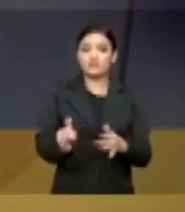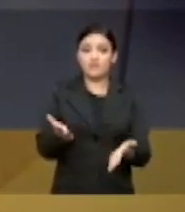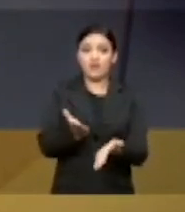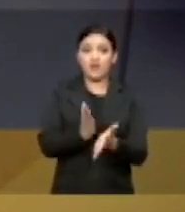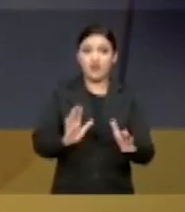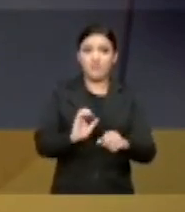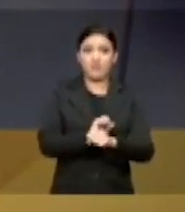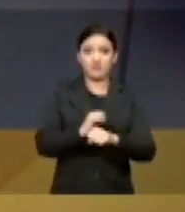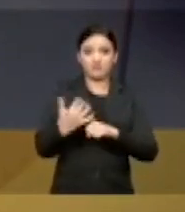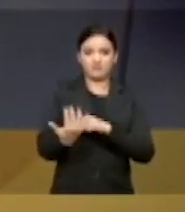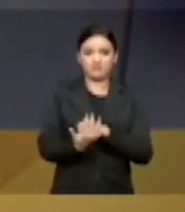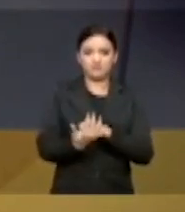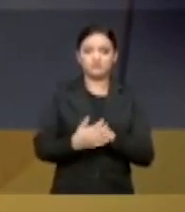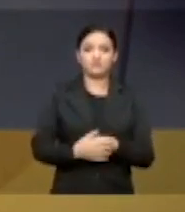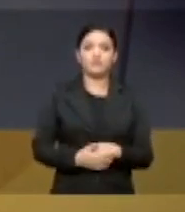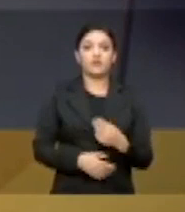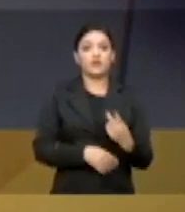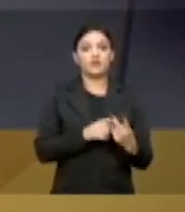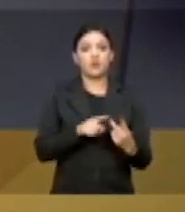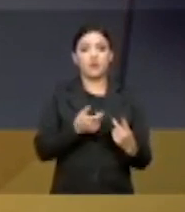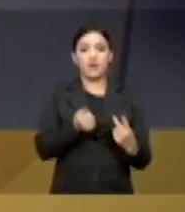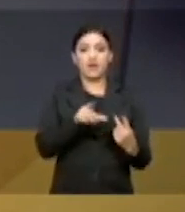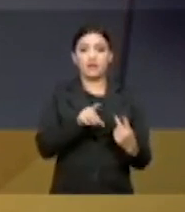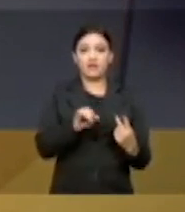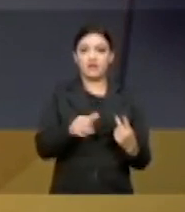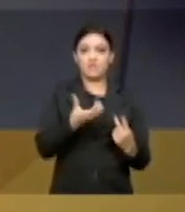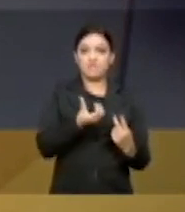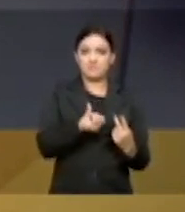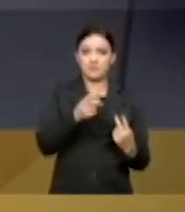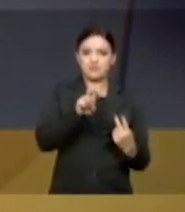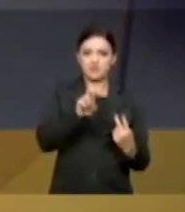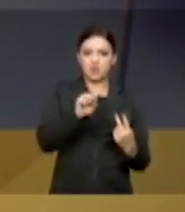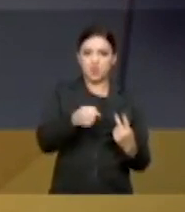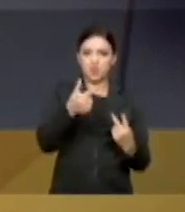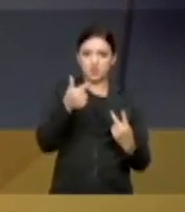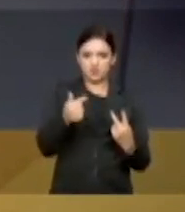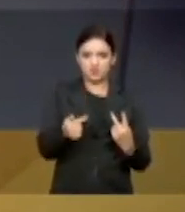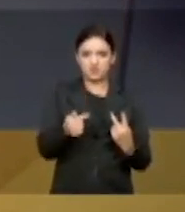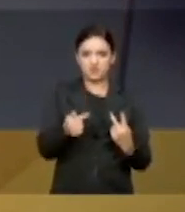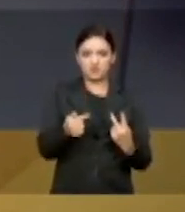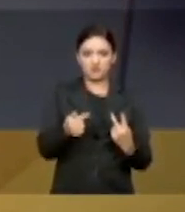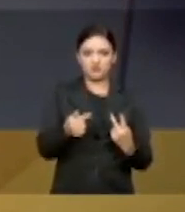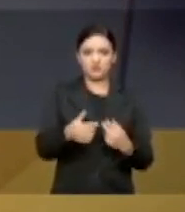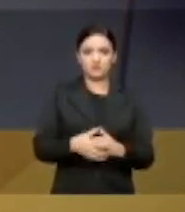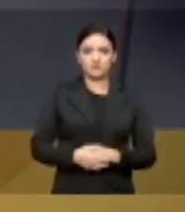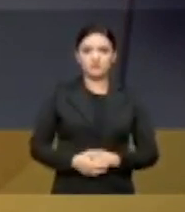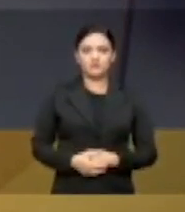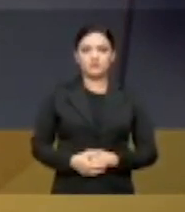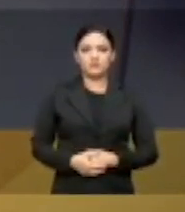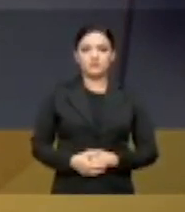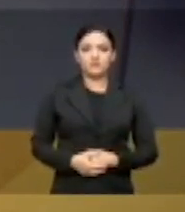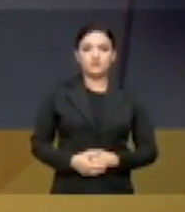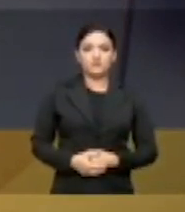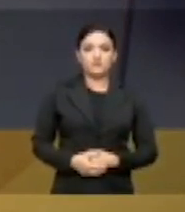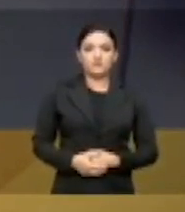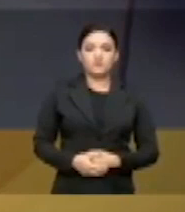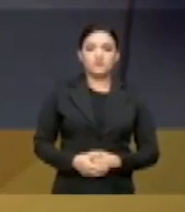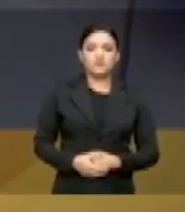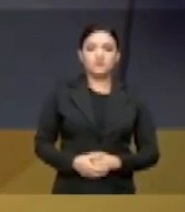sua vez, a ação direta 6587, como muito bem destacou o relator, o excelentíssimo senhor